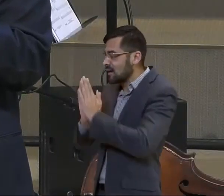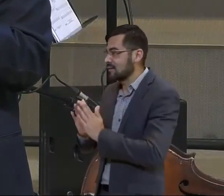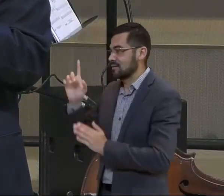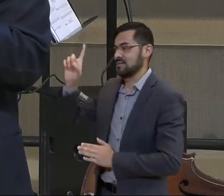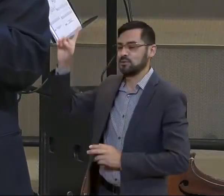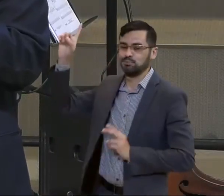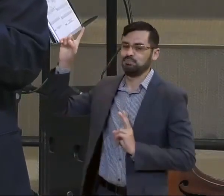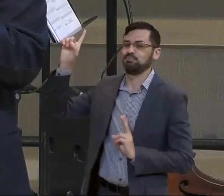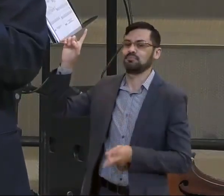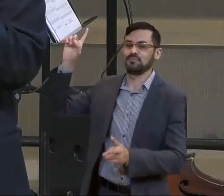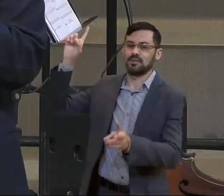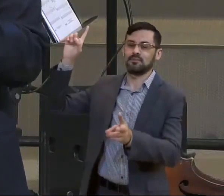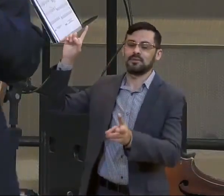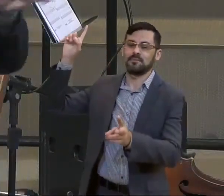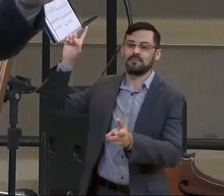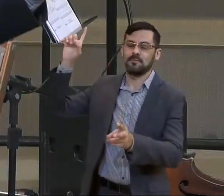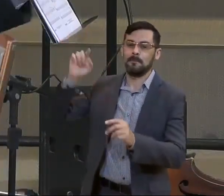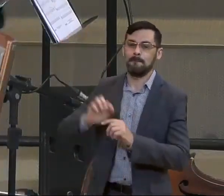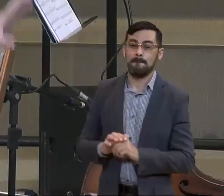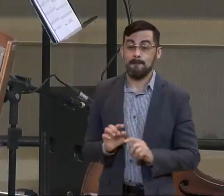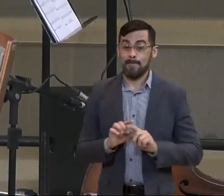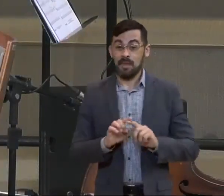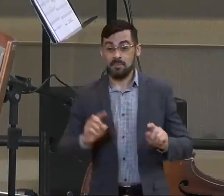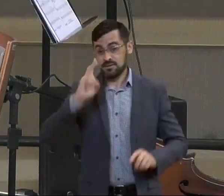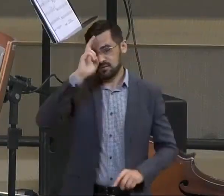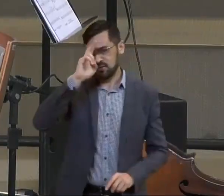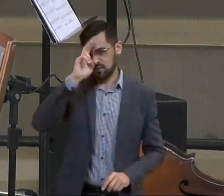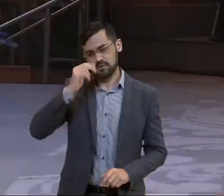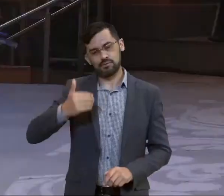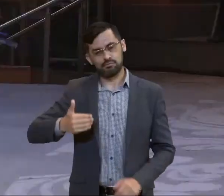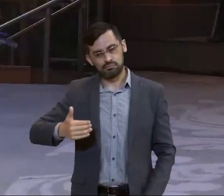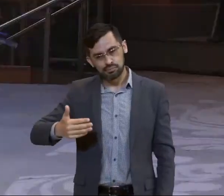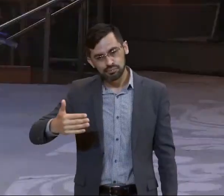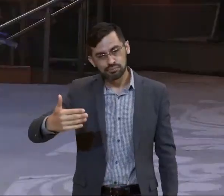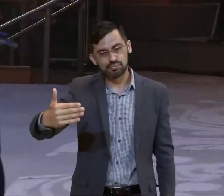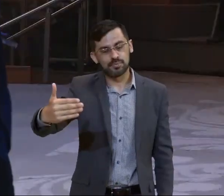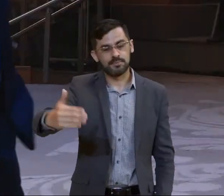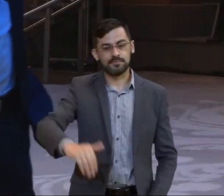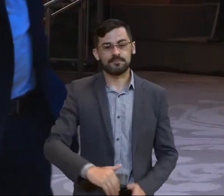adorador. Mas a história de Pedro não para aí.